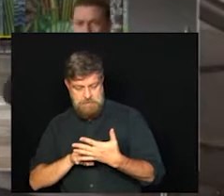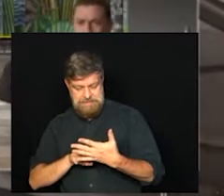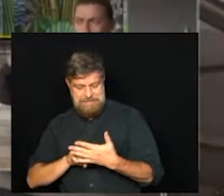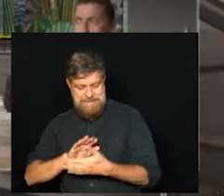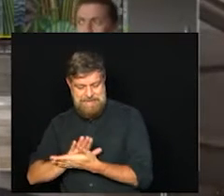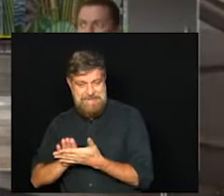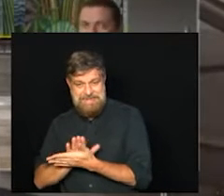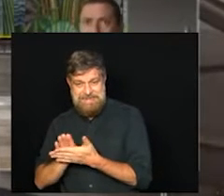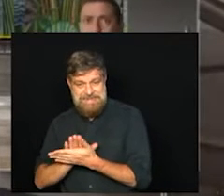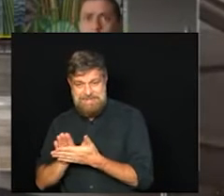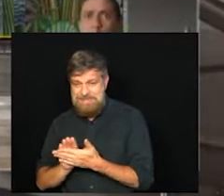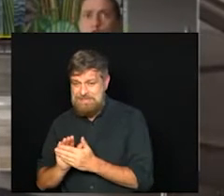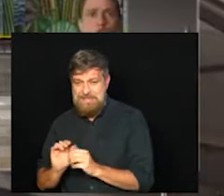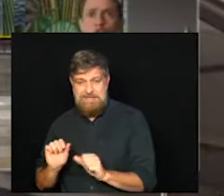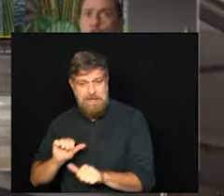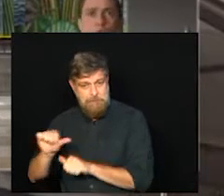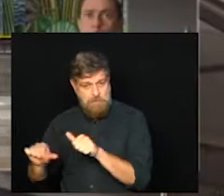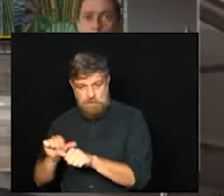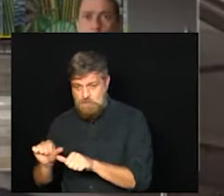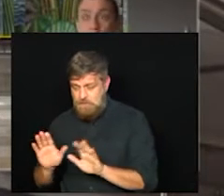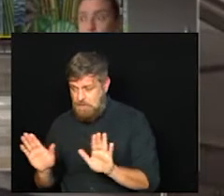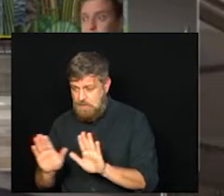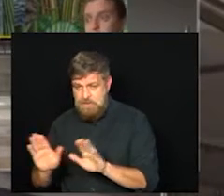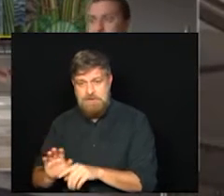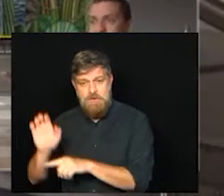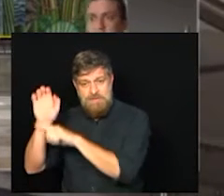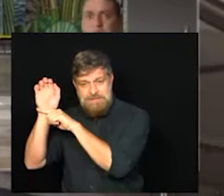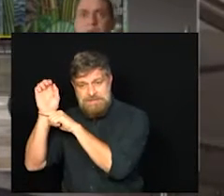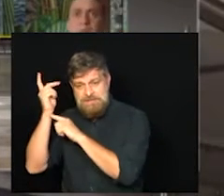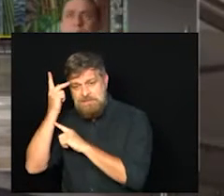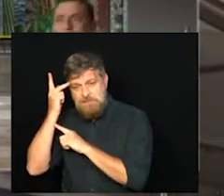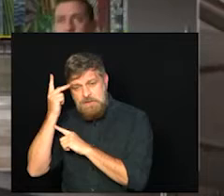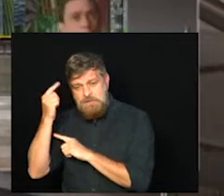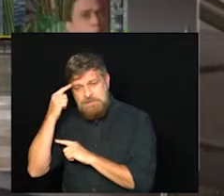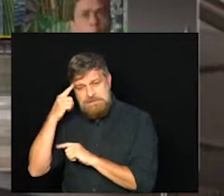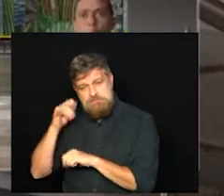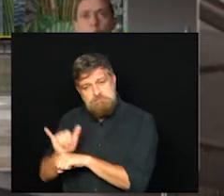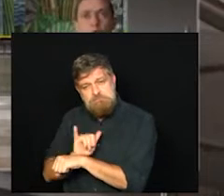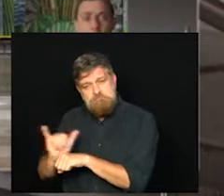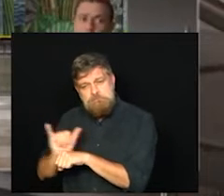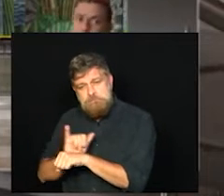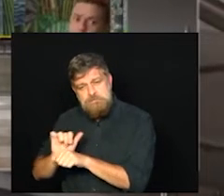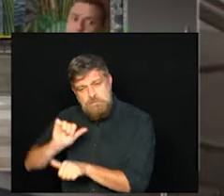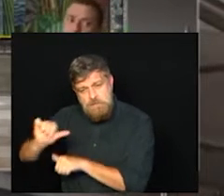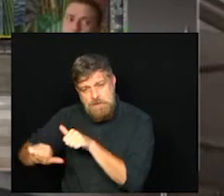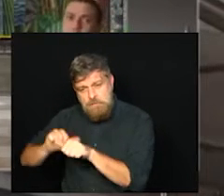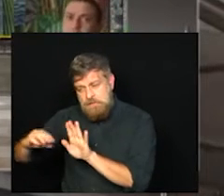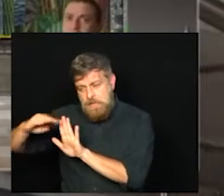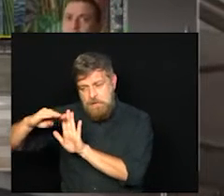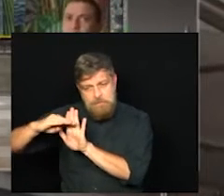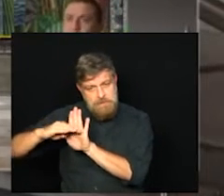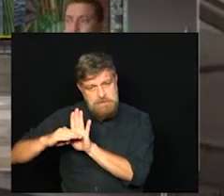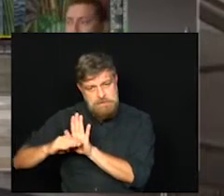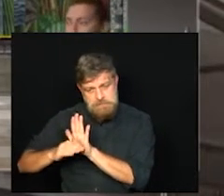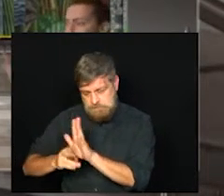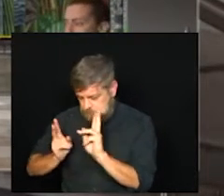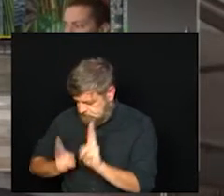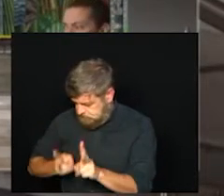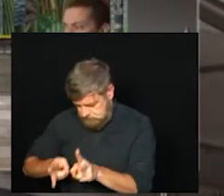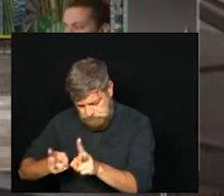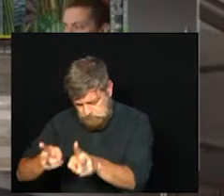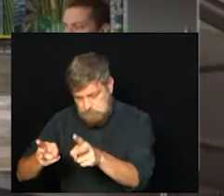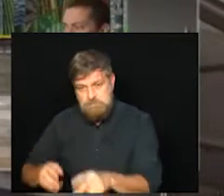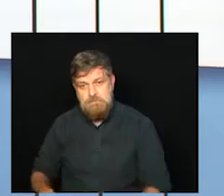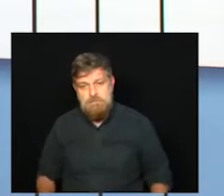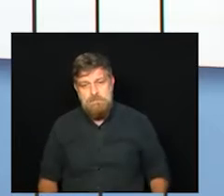modificação, nada que leve o Estado a pensar em alterar o seu plano, o seu planejamento de